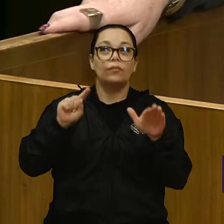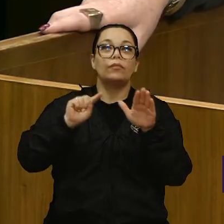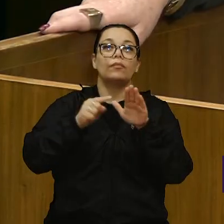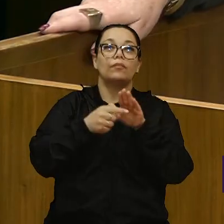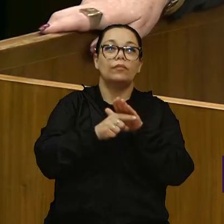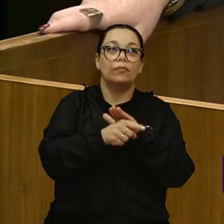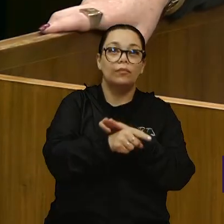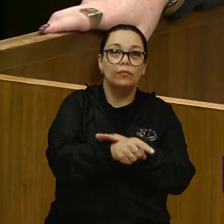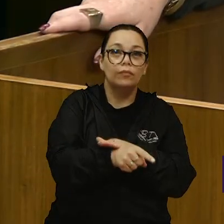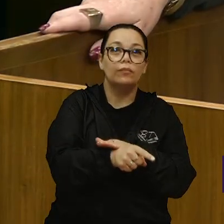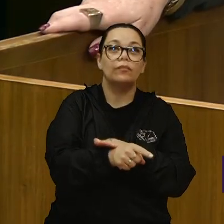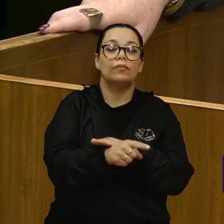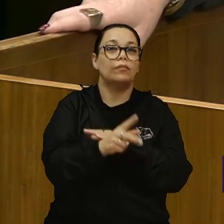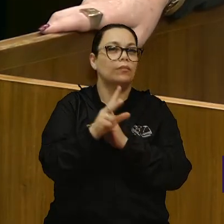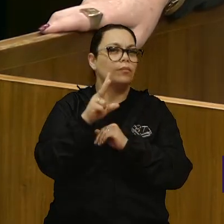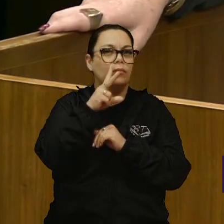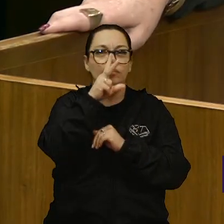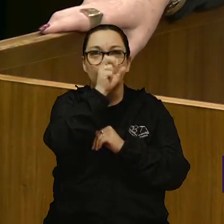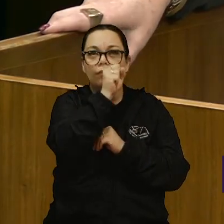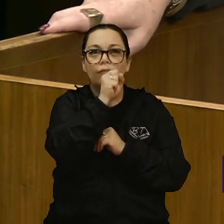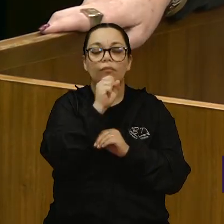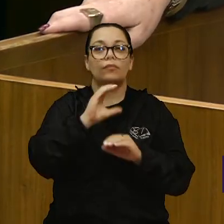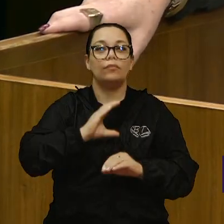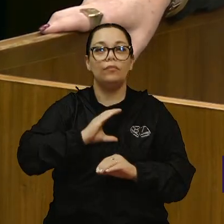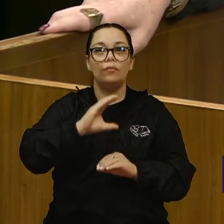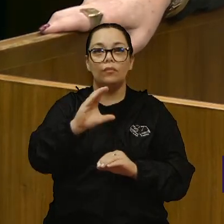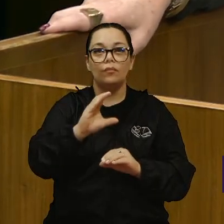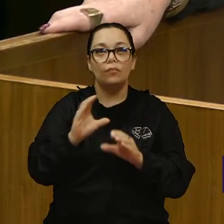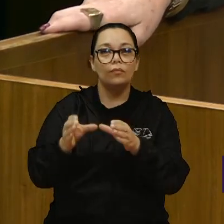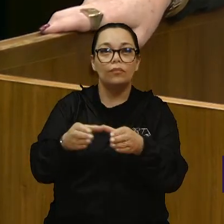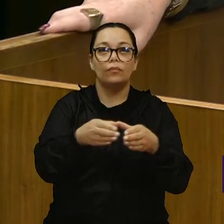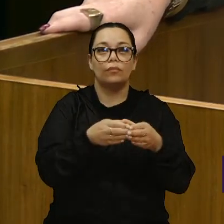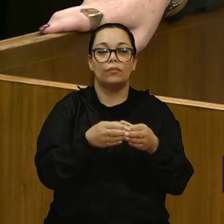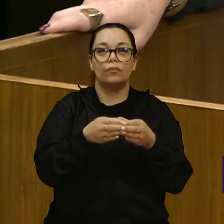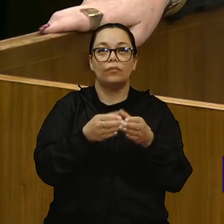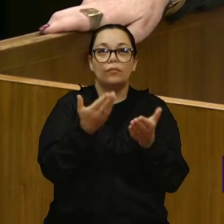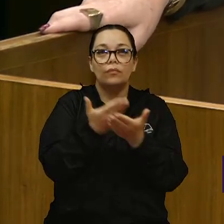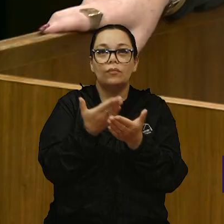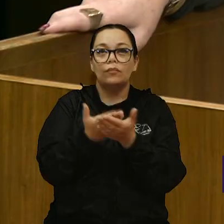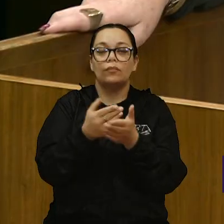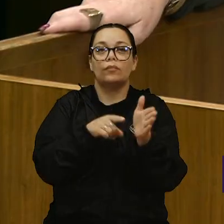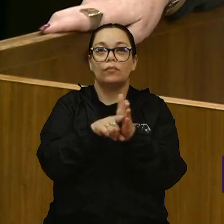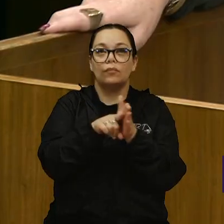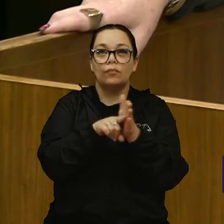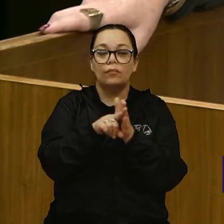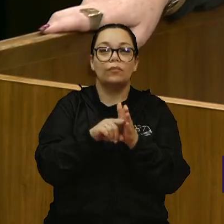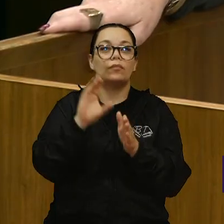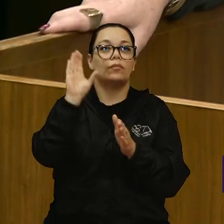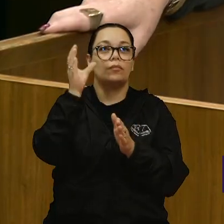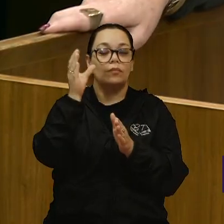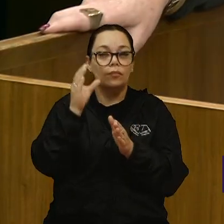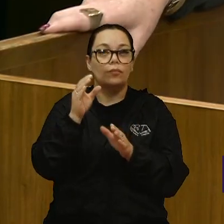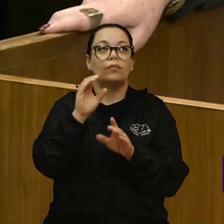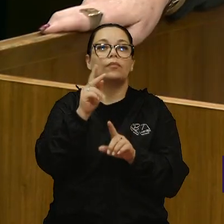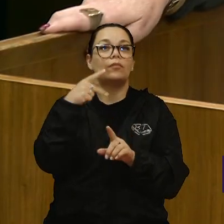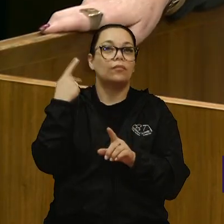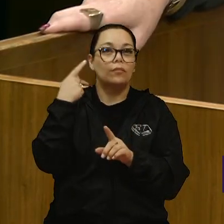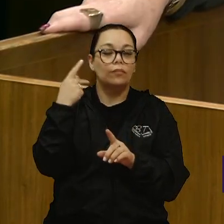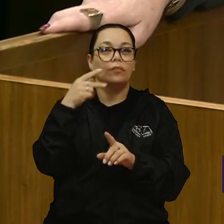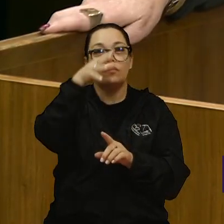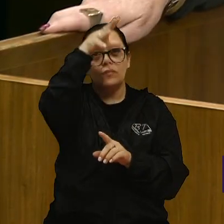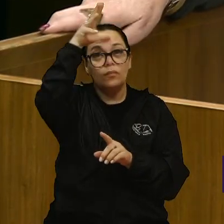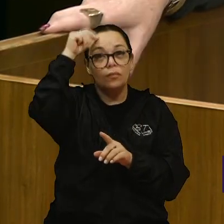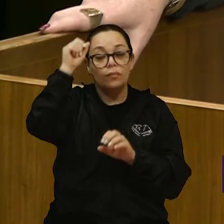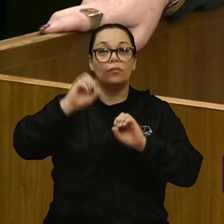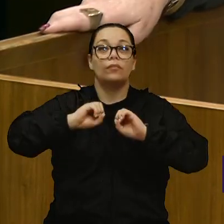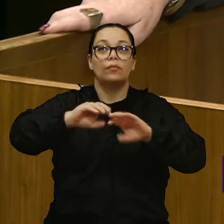profundamente enraizada. Coordena o Núcleo de Estudos e Pesquisas em Políticas Públicas e Sociais, a Incubadora Social